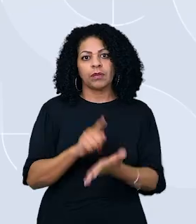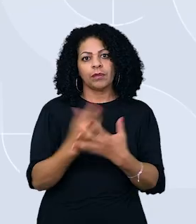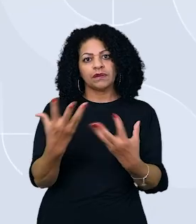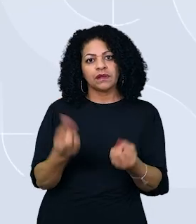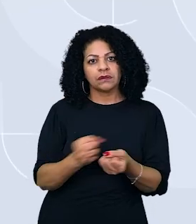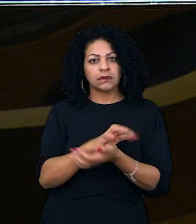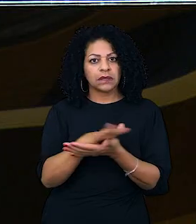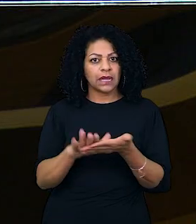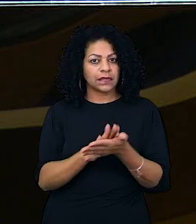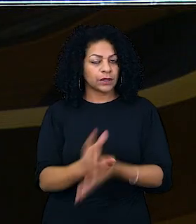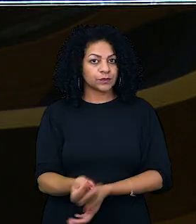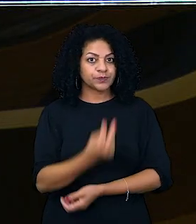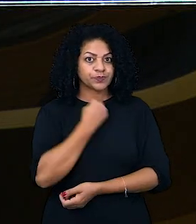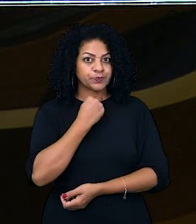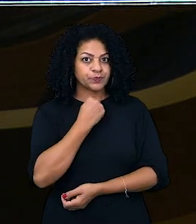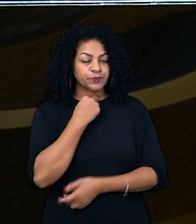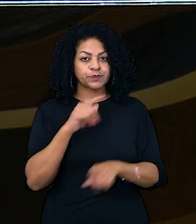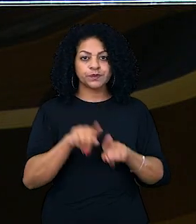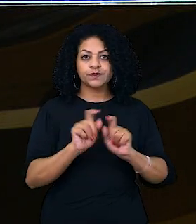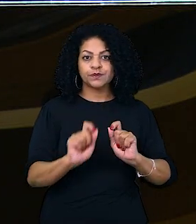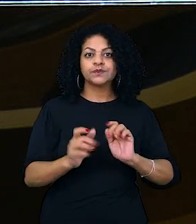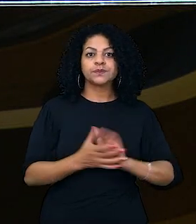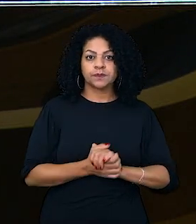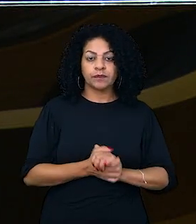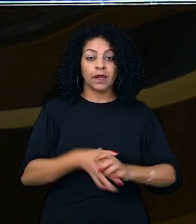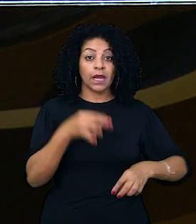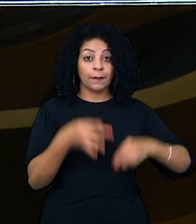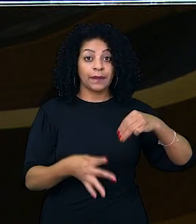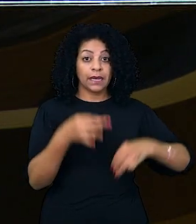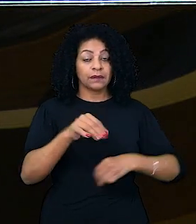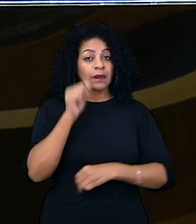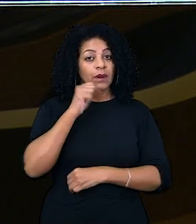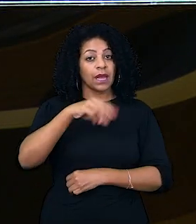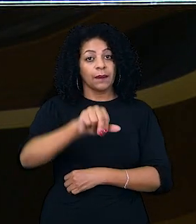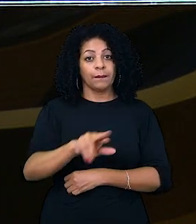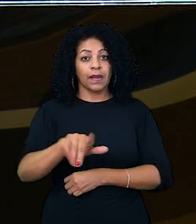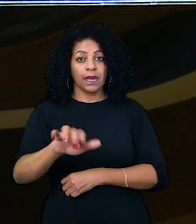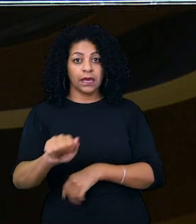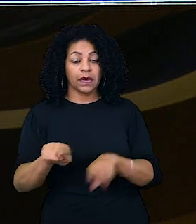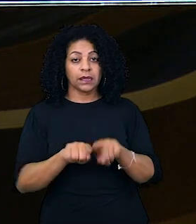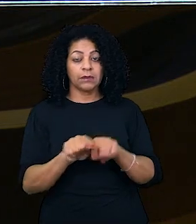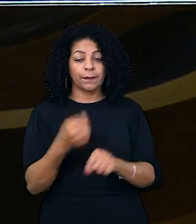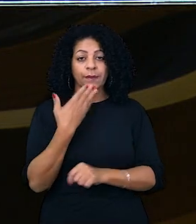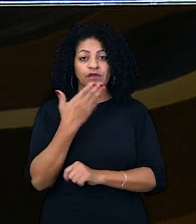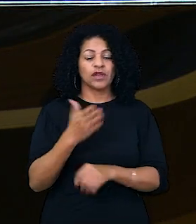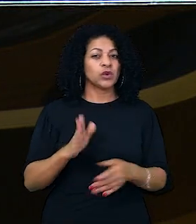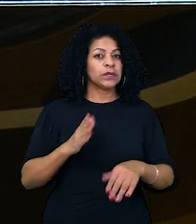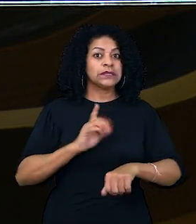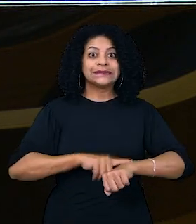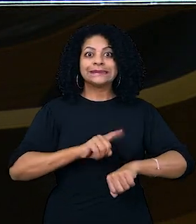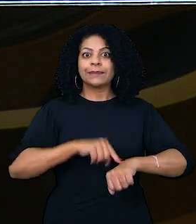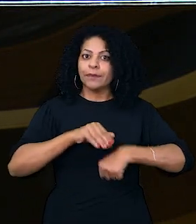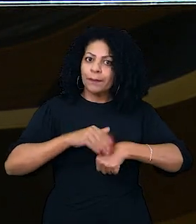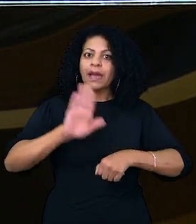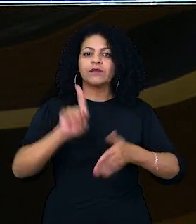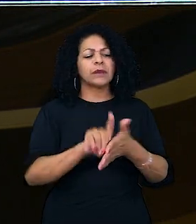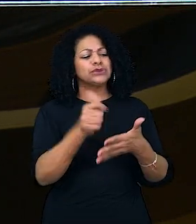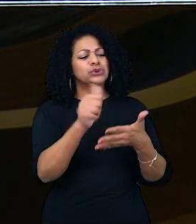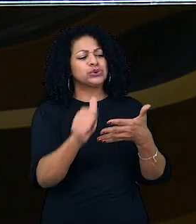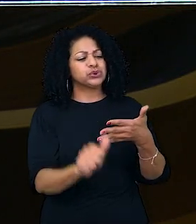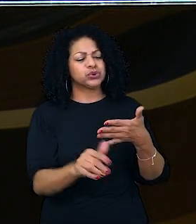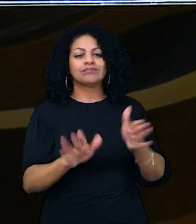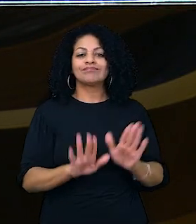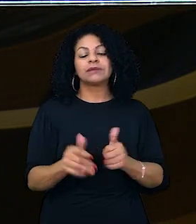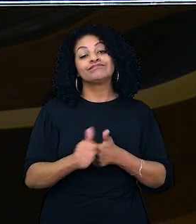ser acolhida. Na retomada do julgamento, a ministra Maria Cristina Peduzzi, que tinha pedido mais tempo para analisar o caso,